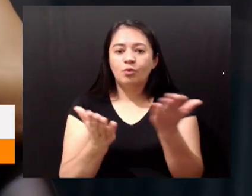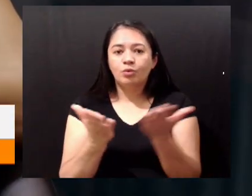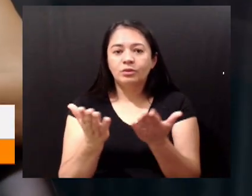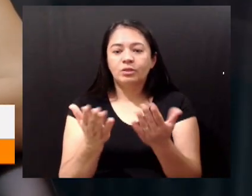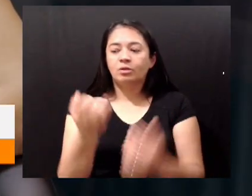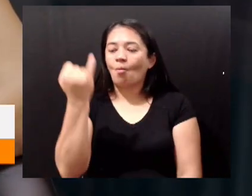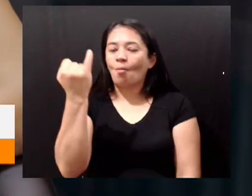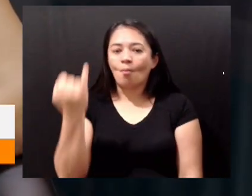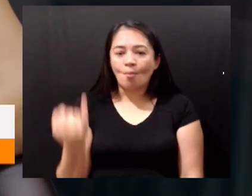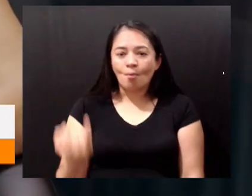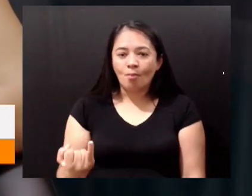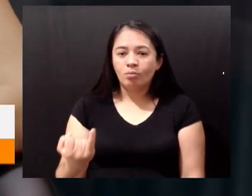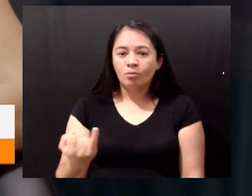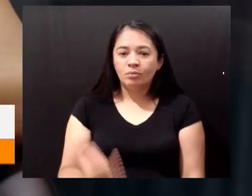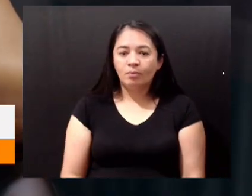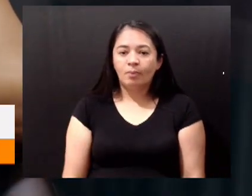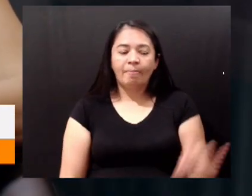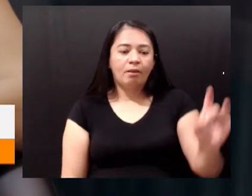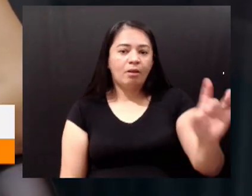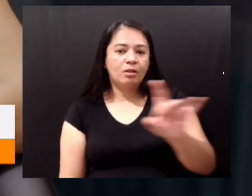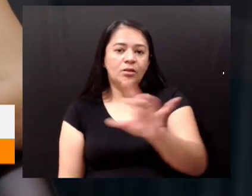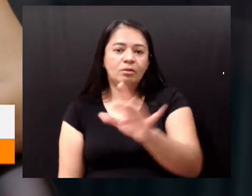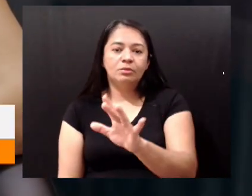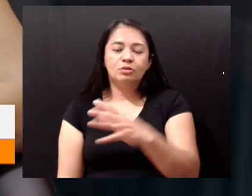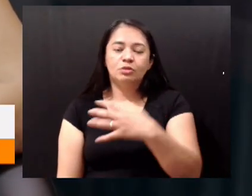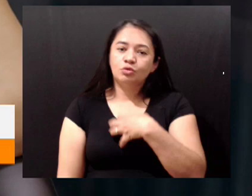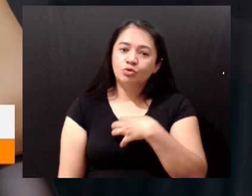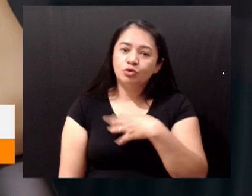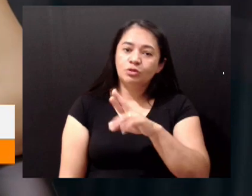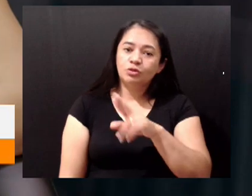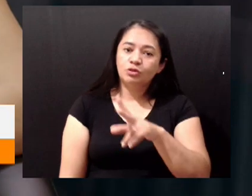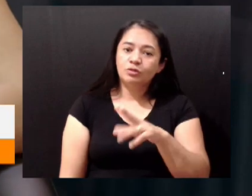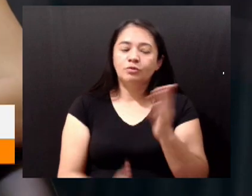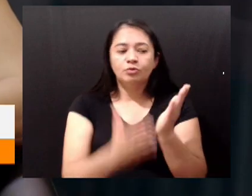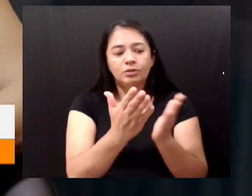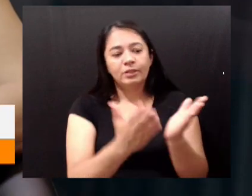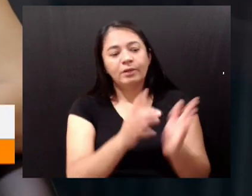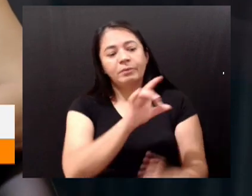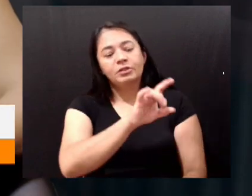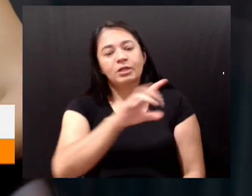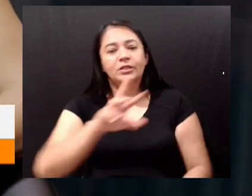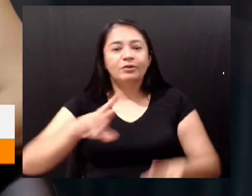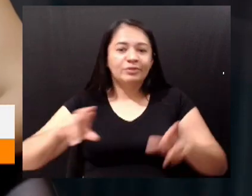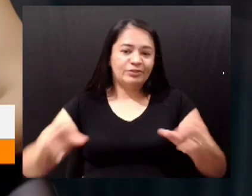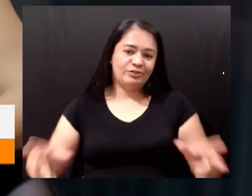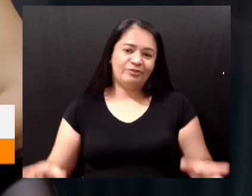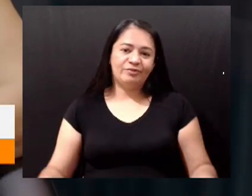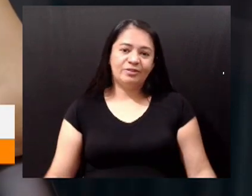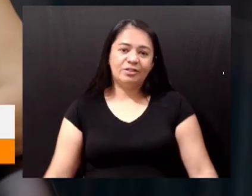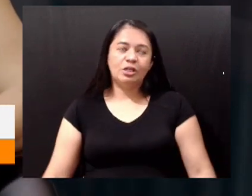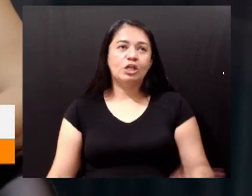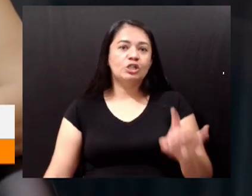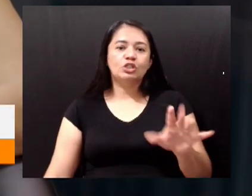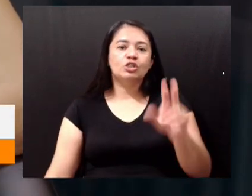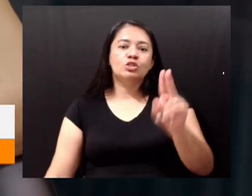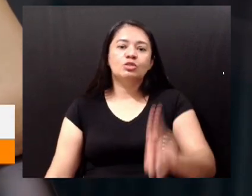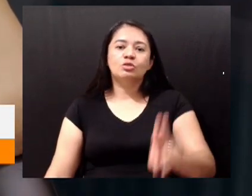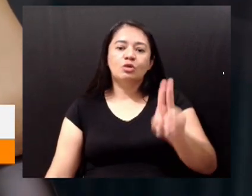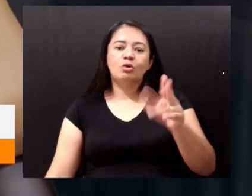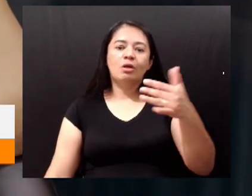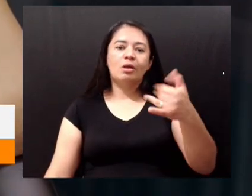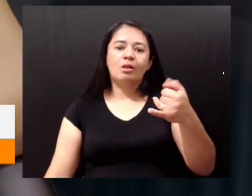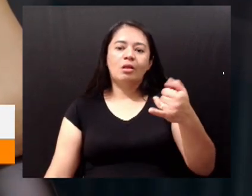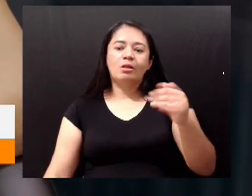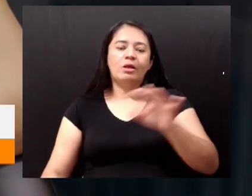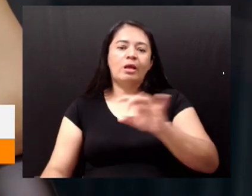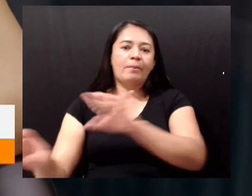tal, cada pessoa é uma, né, o tratamento adequado é diferente, né, não é simplesmente usar a caneta e pronto,